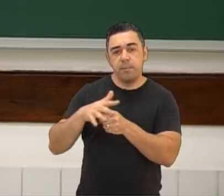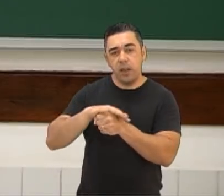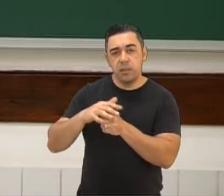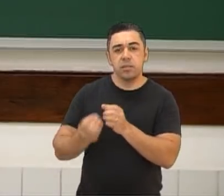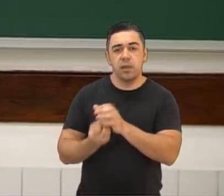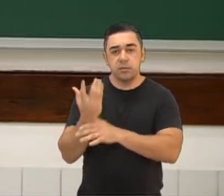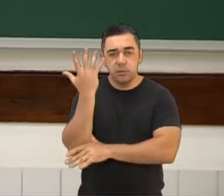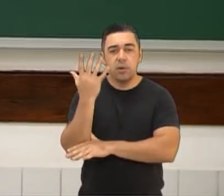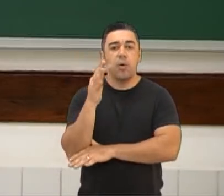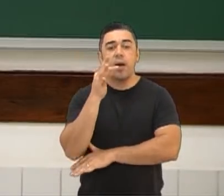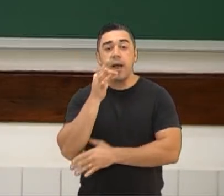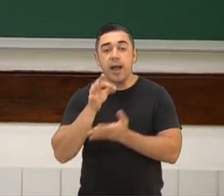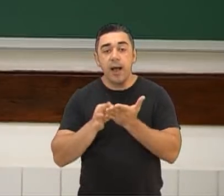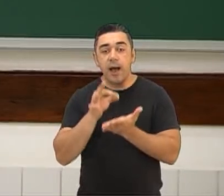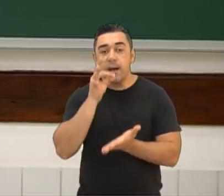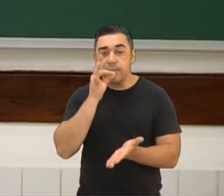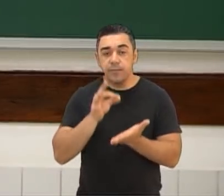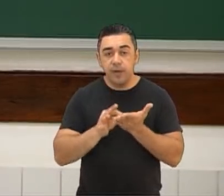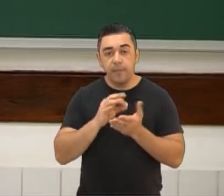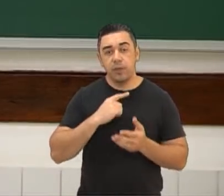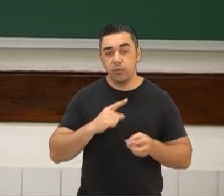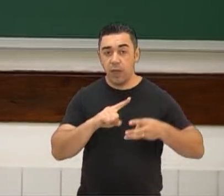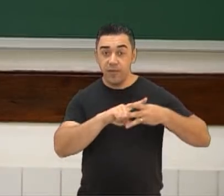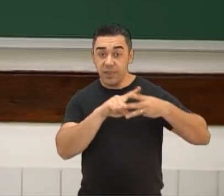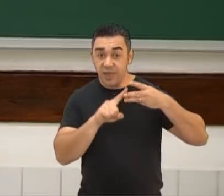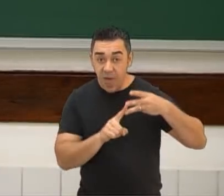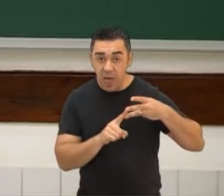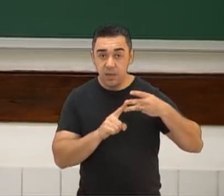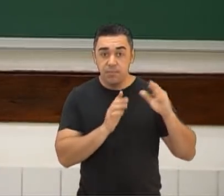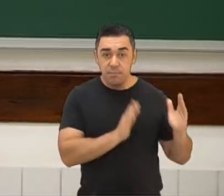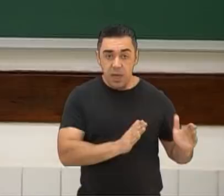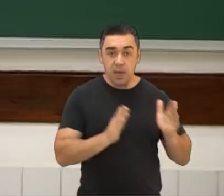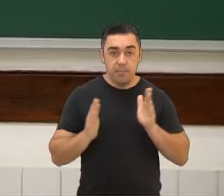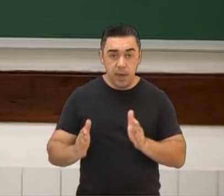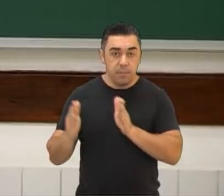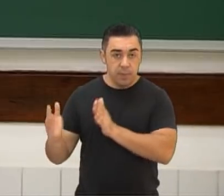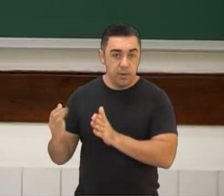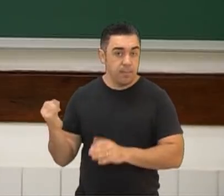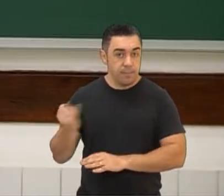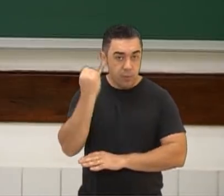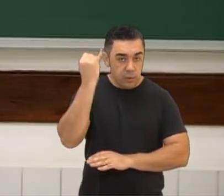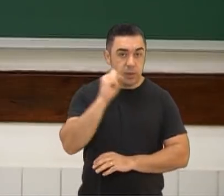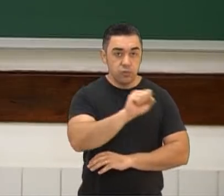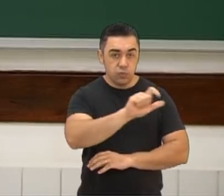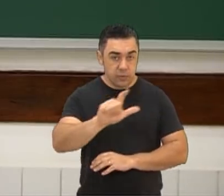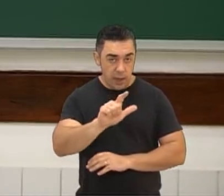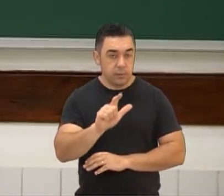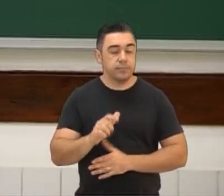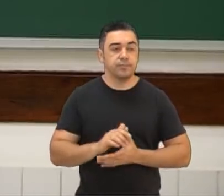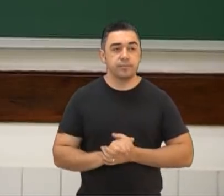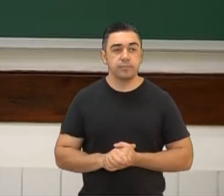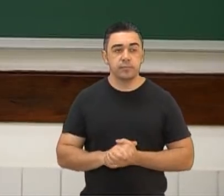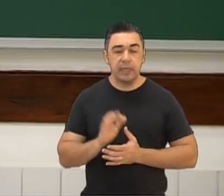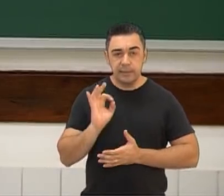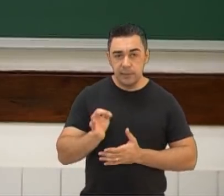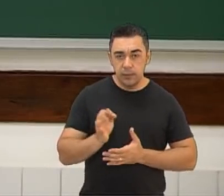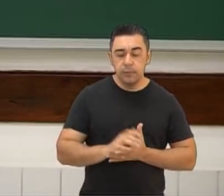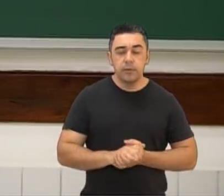cultivo do café. Então, são 3 momentos importantes ali do sudeste, que a gente tinha que relembrar,